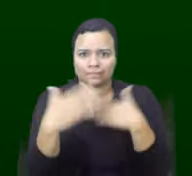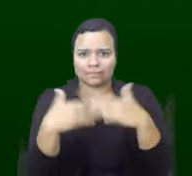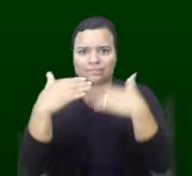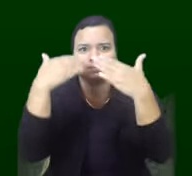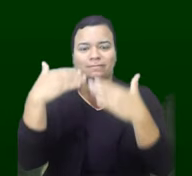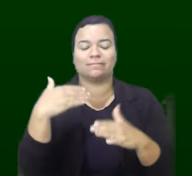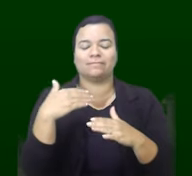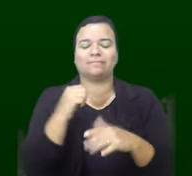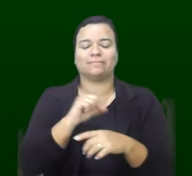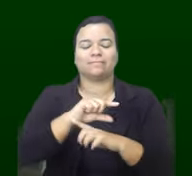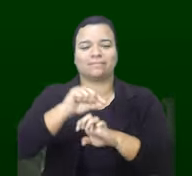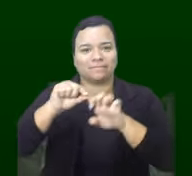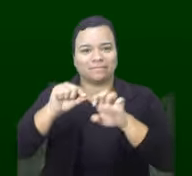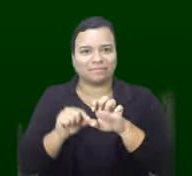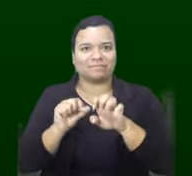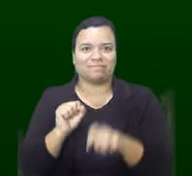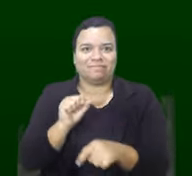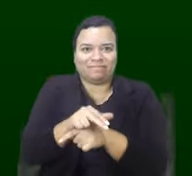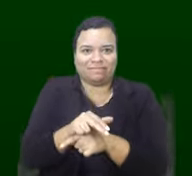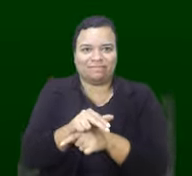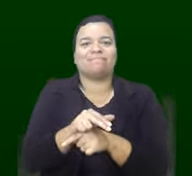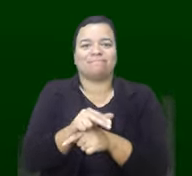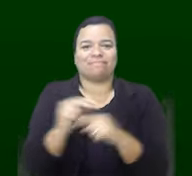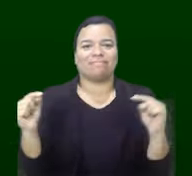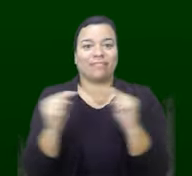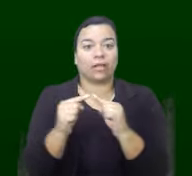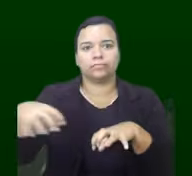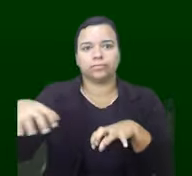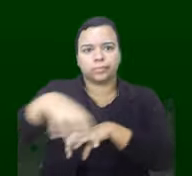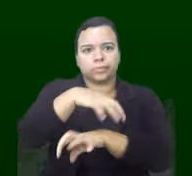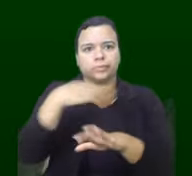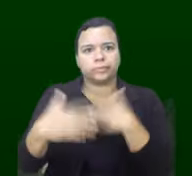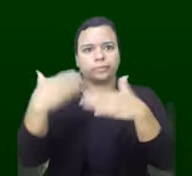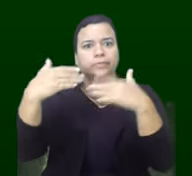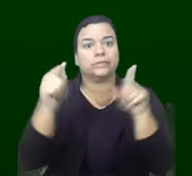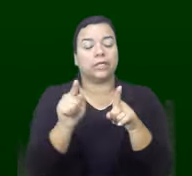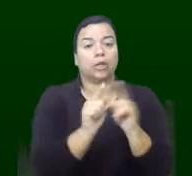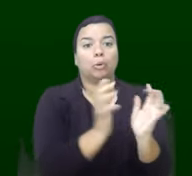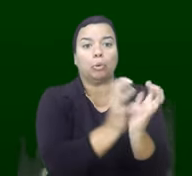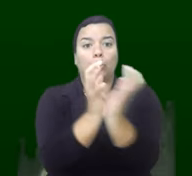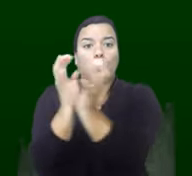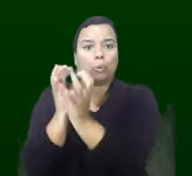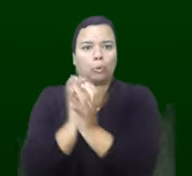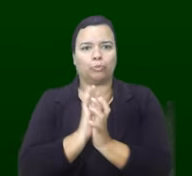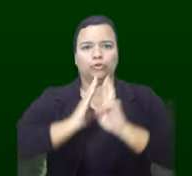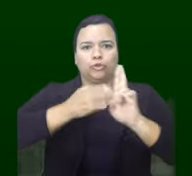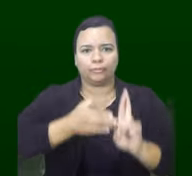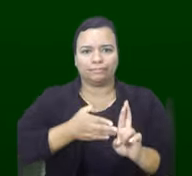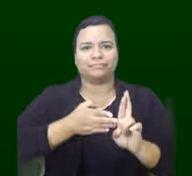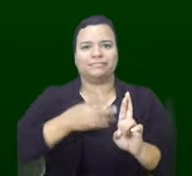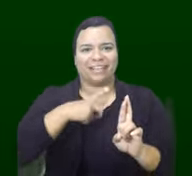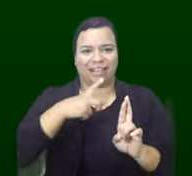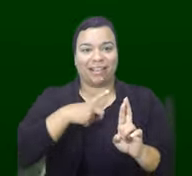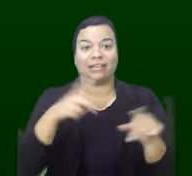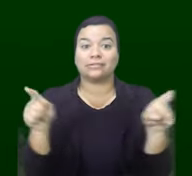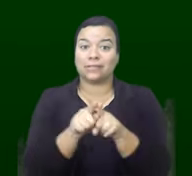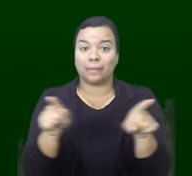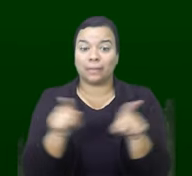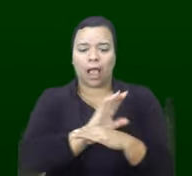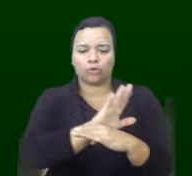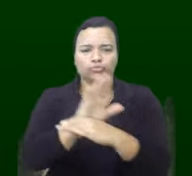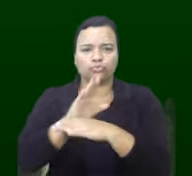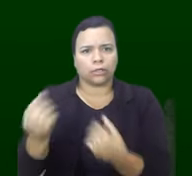empreendedorismo né através do desenvolvimento dos territórios e grupos sub representados e fortalecer o